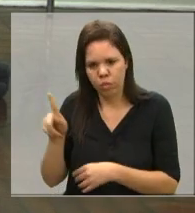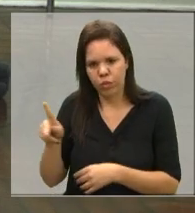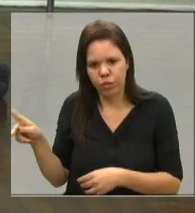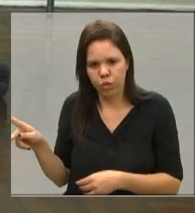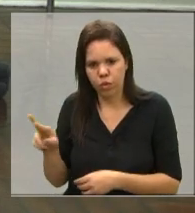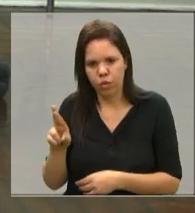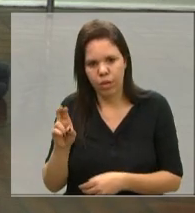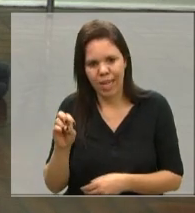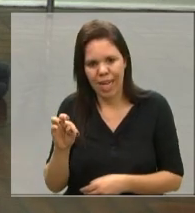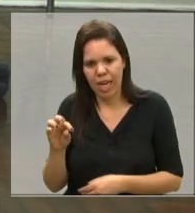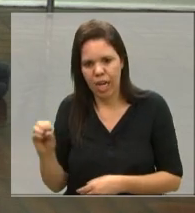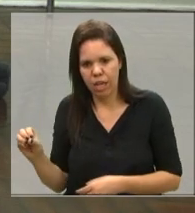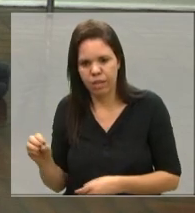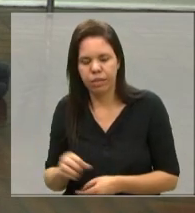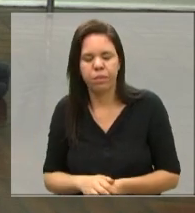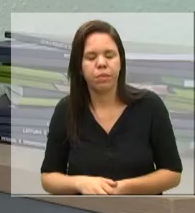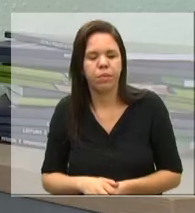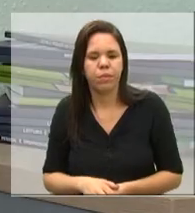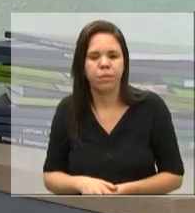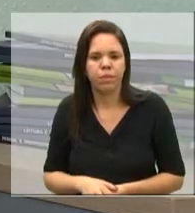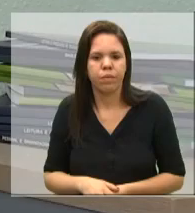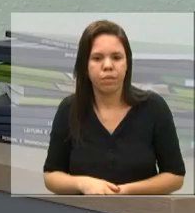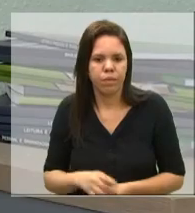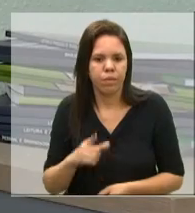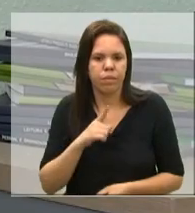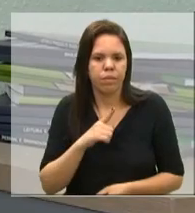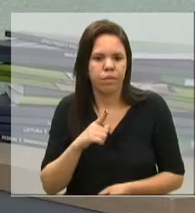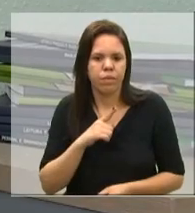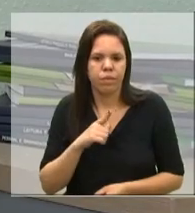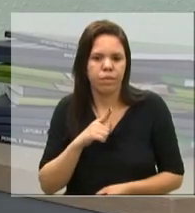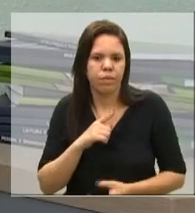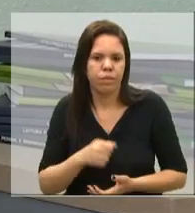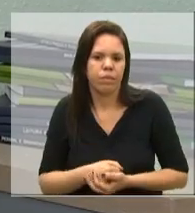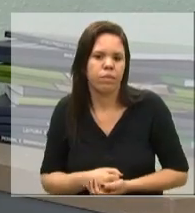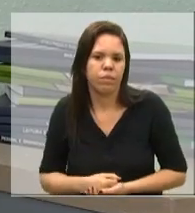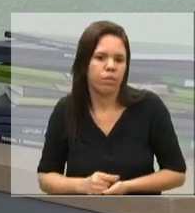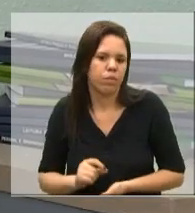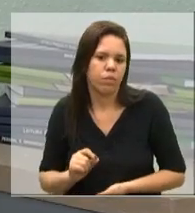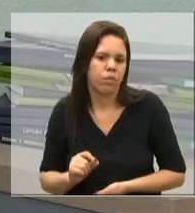Renato, porque assim, existe um